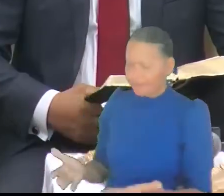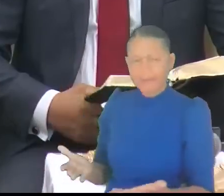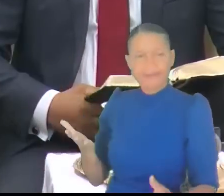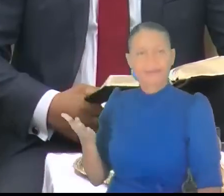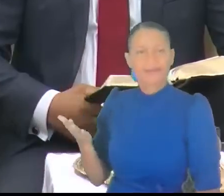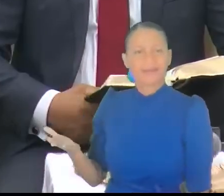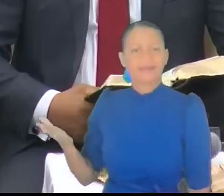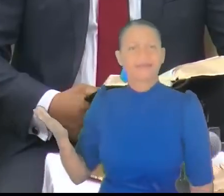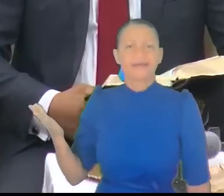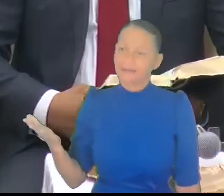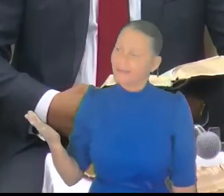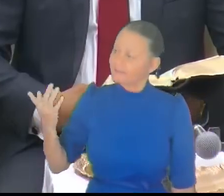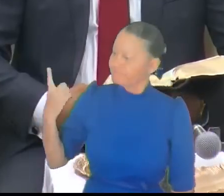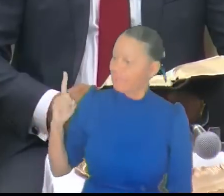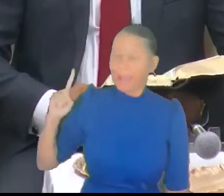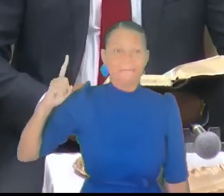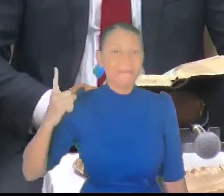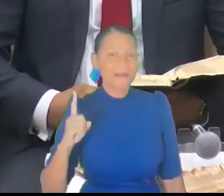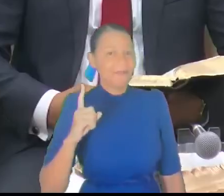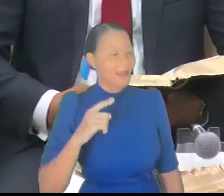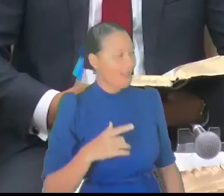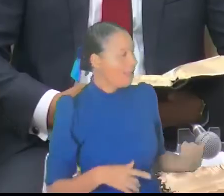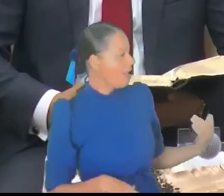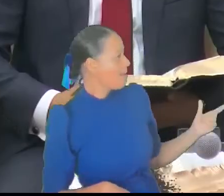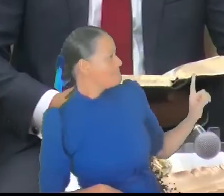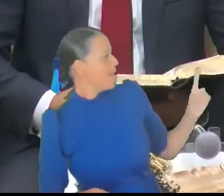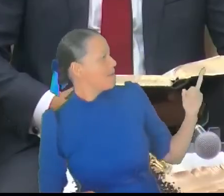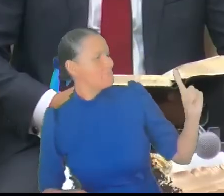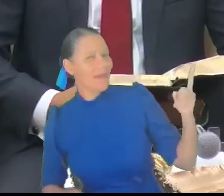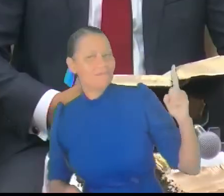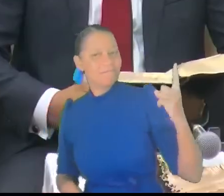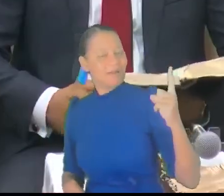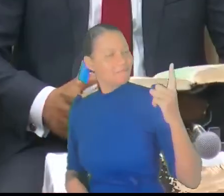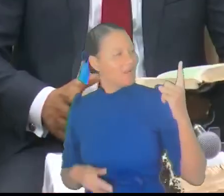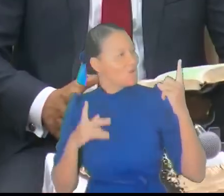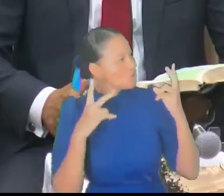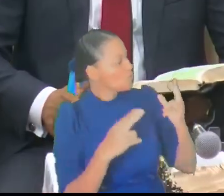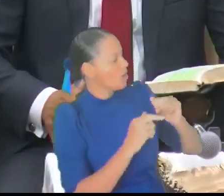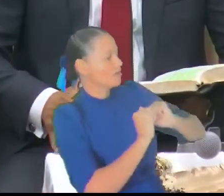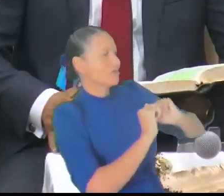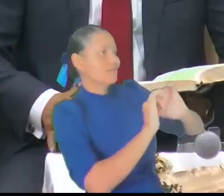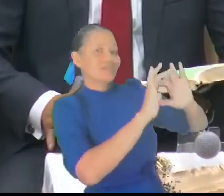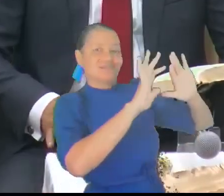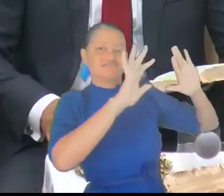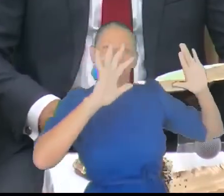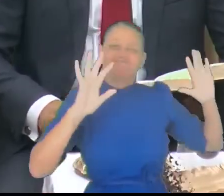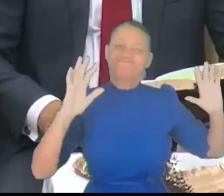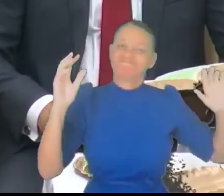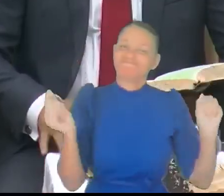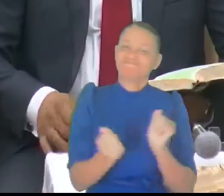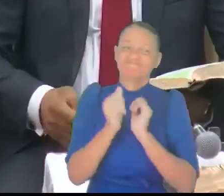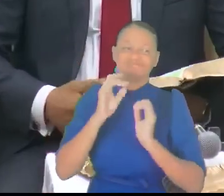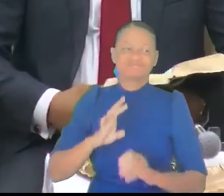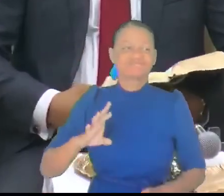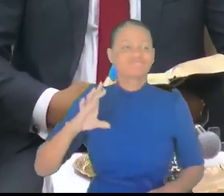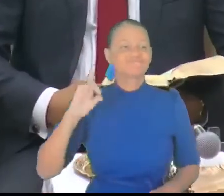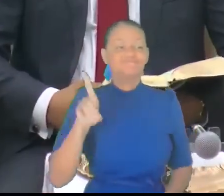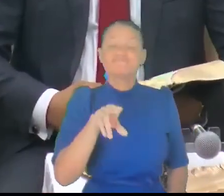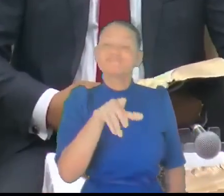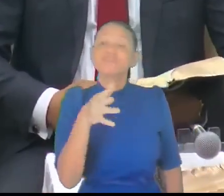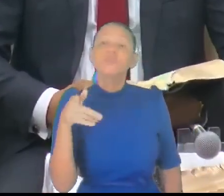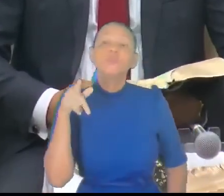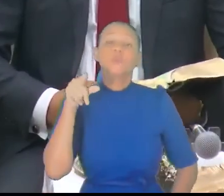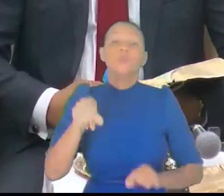vem, que aparece como a alva do dia? Glória a Deus. Irmãos, o que é que o